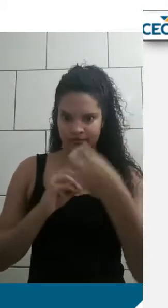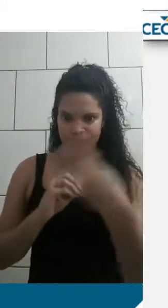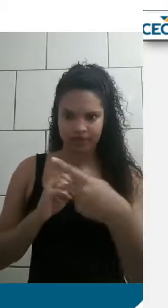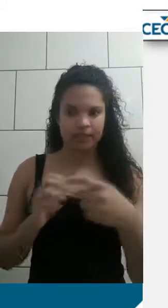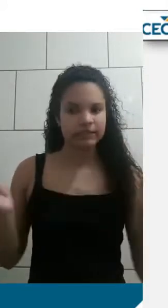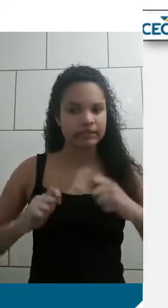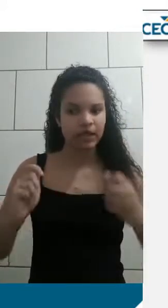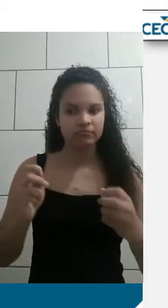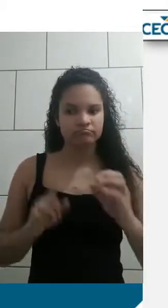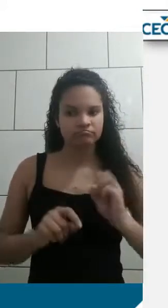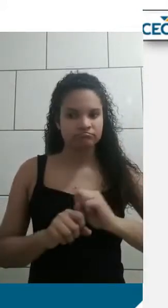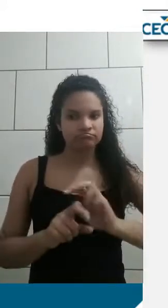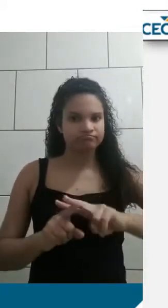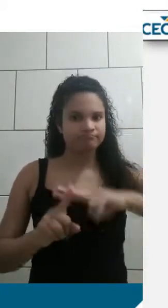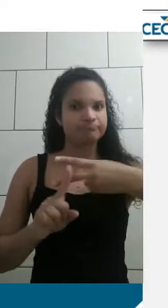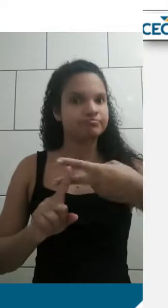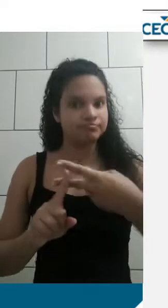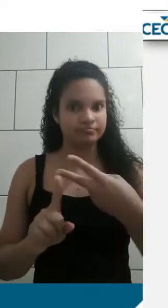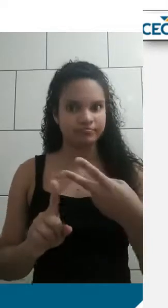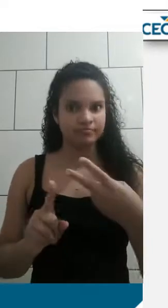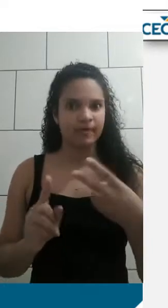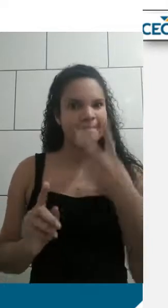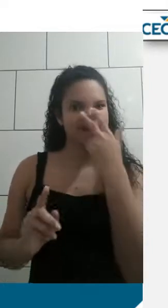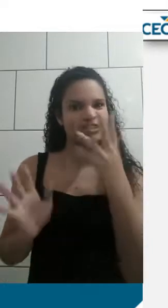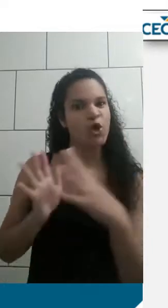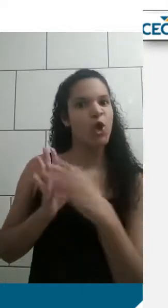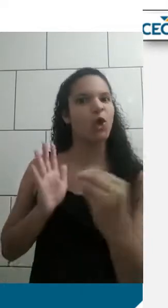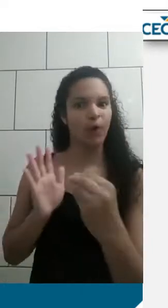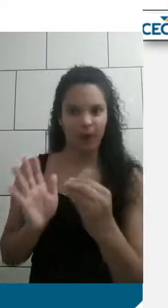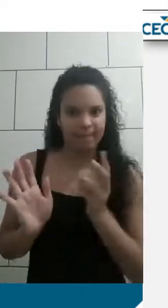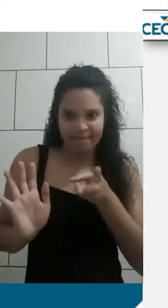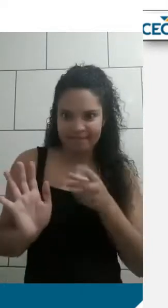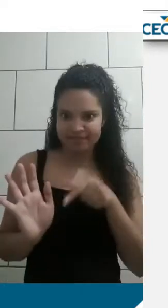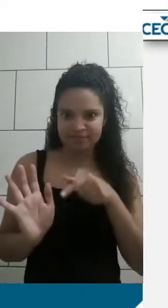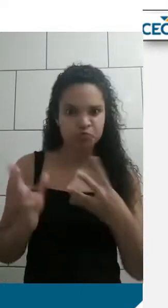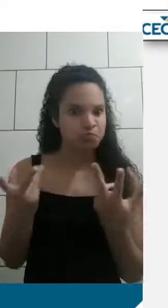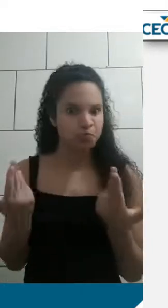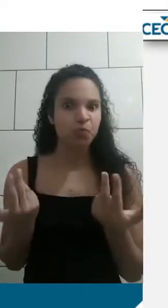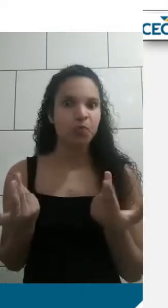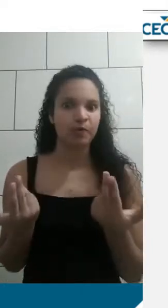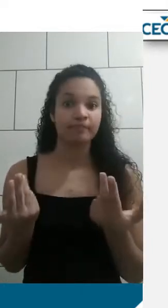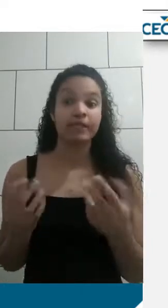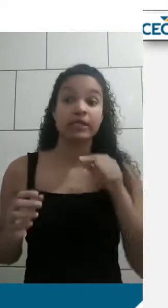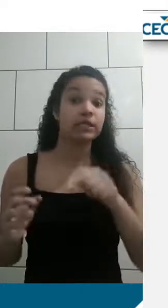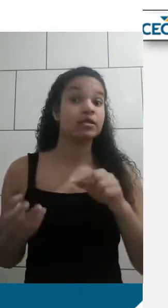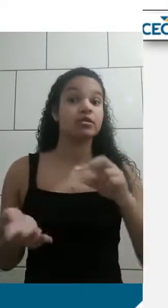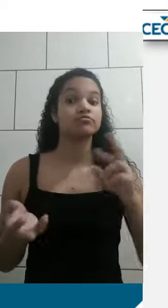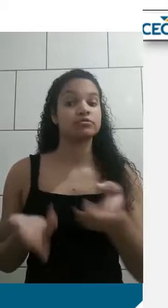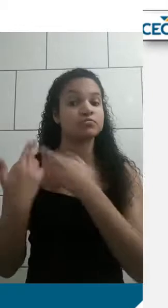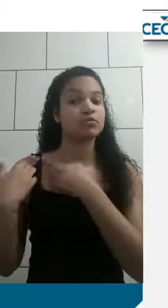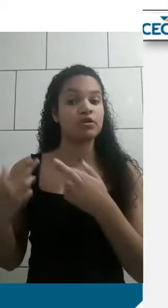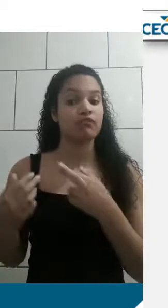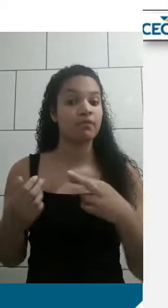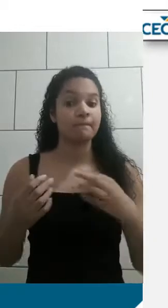fazer cópias de si mesmo. Esse processo é o responsável pela reprodução dos seres vivos aqui na Terra. A